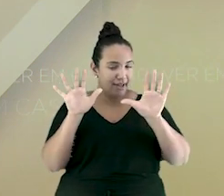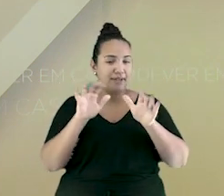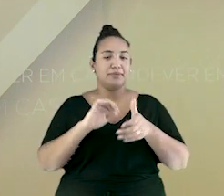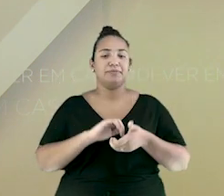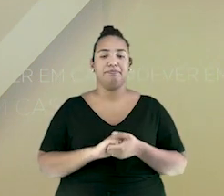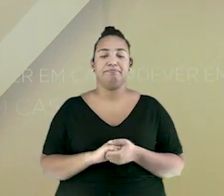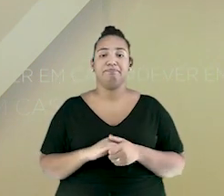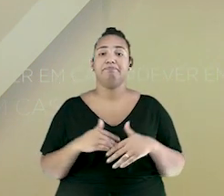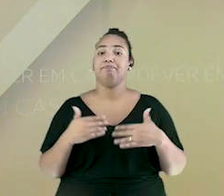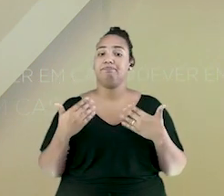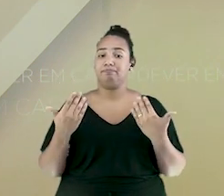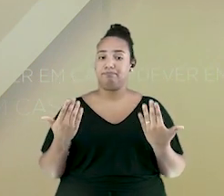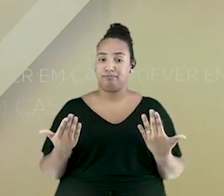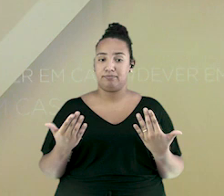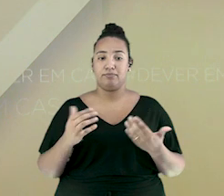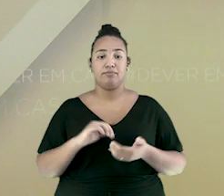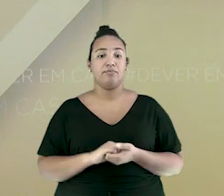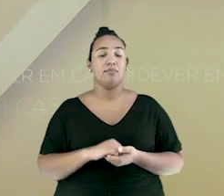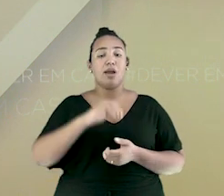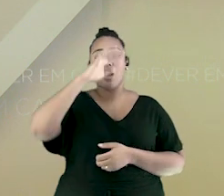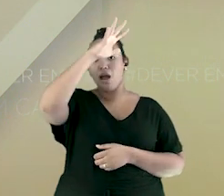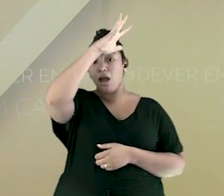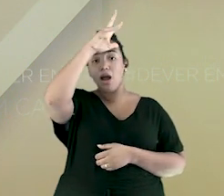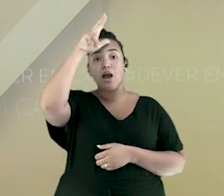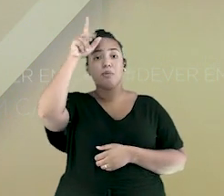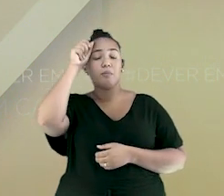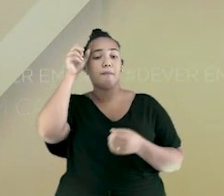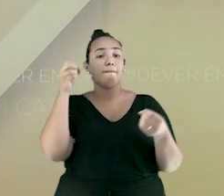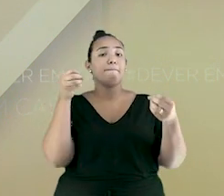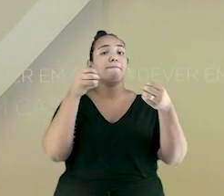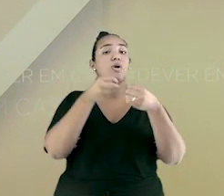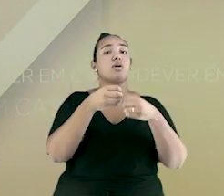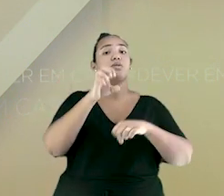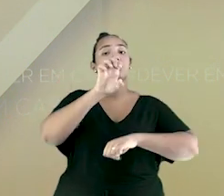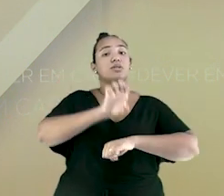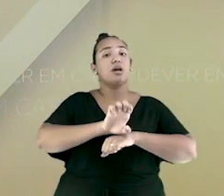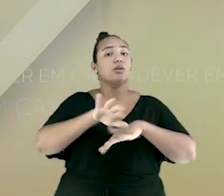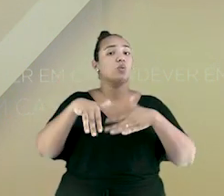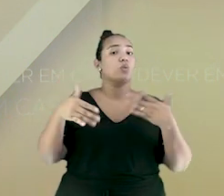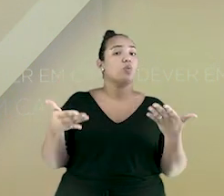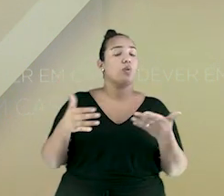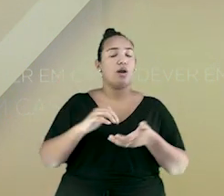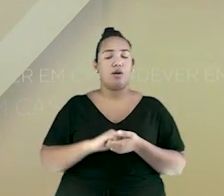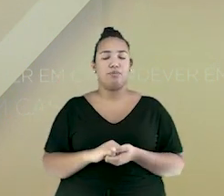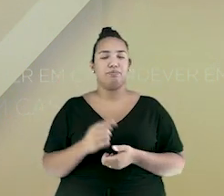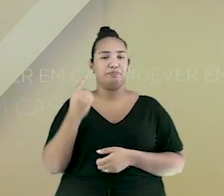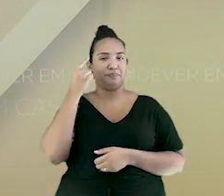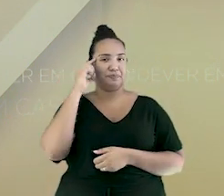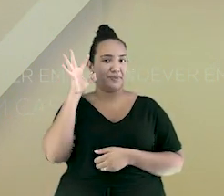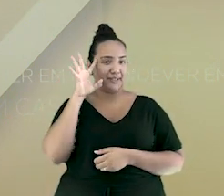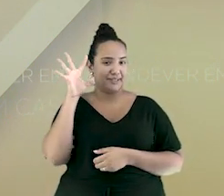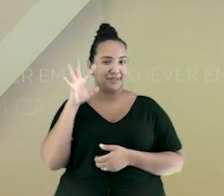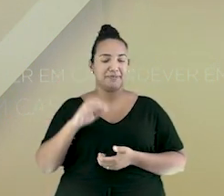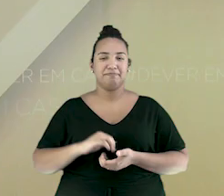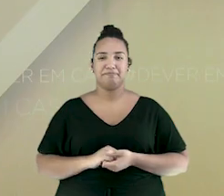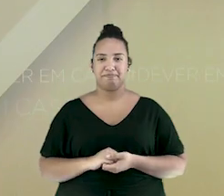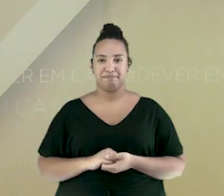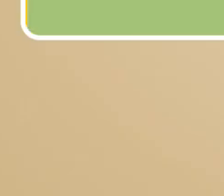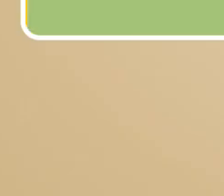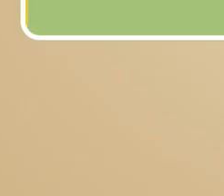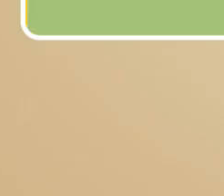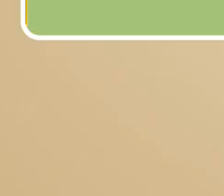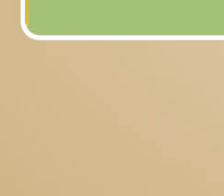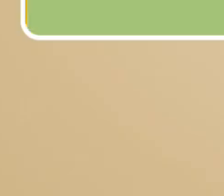entender? Agora voltando à questão. O Amazonas faz divisa com quais estados? Pense e